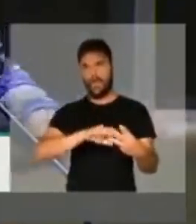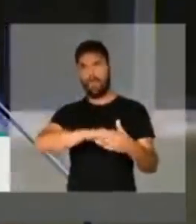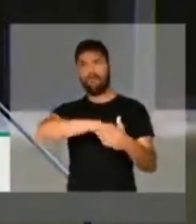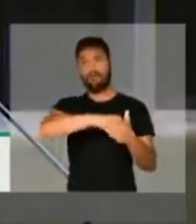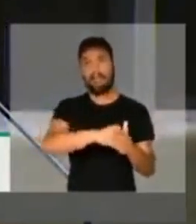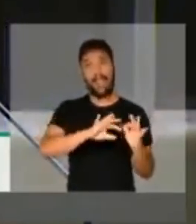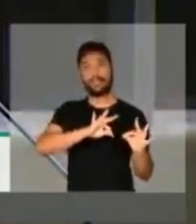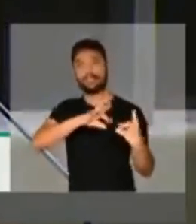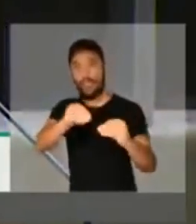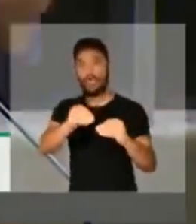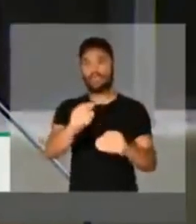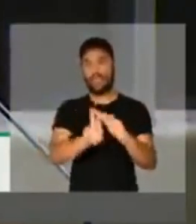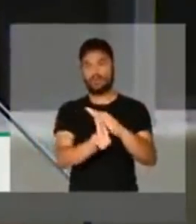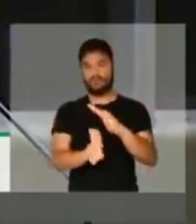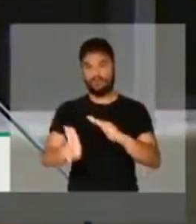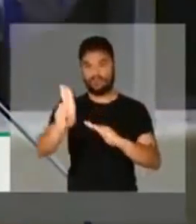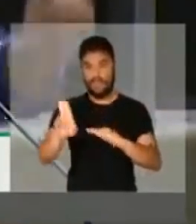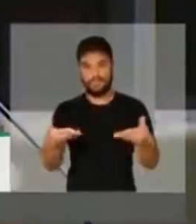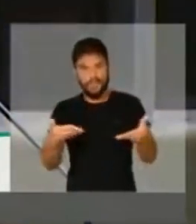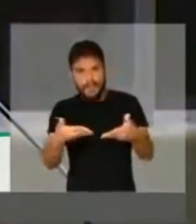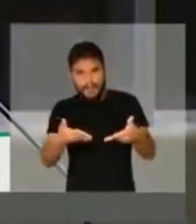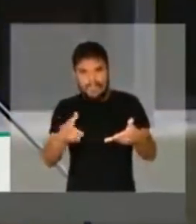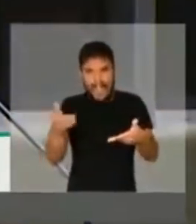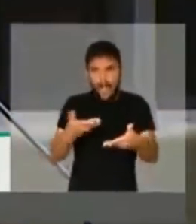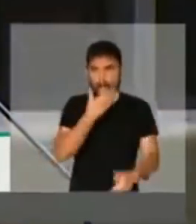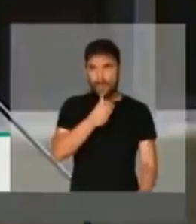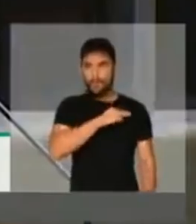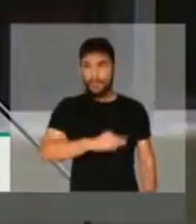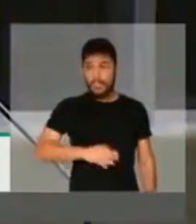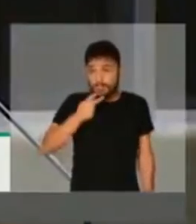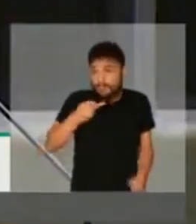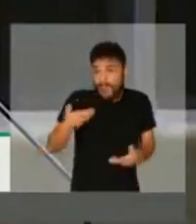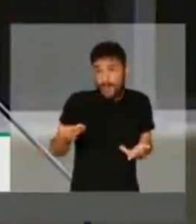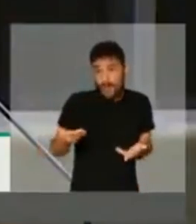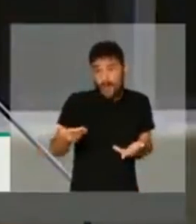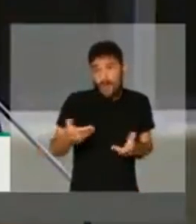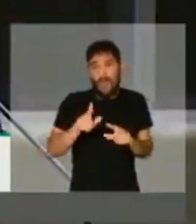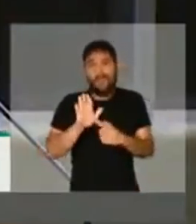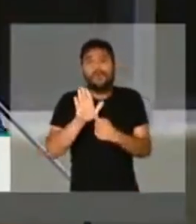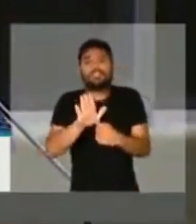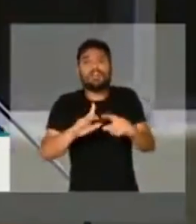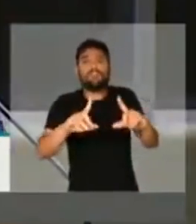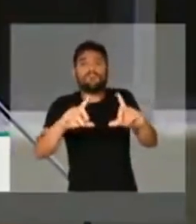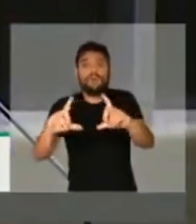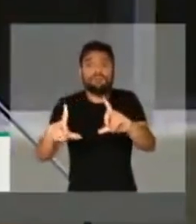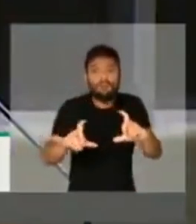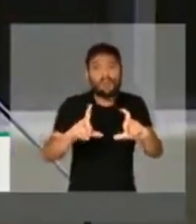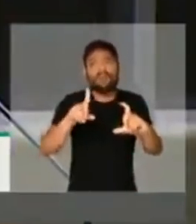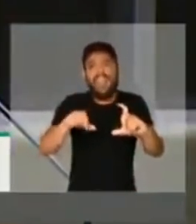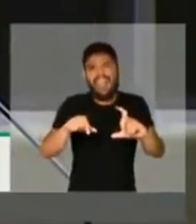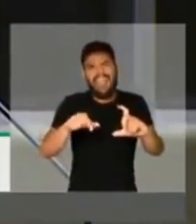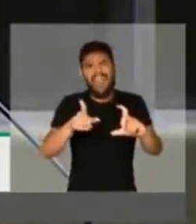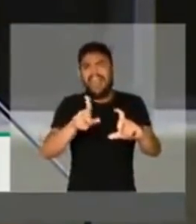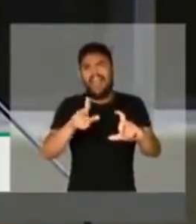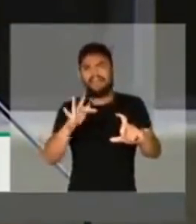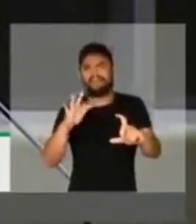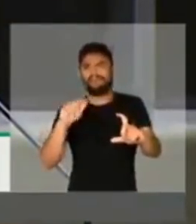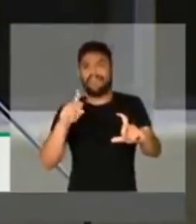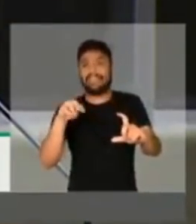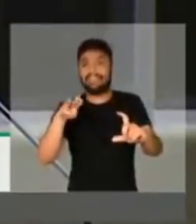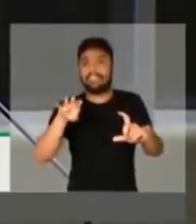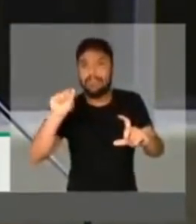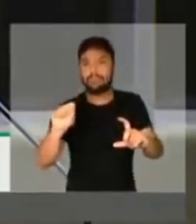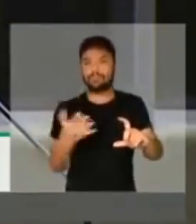de todos. Mas agora nós vimos ali o discurso mostrando fotos que são verdadeiros fake news que nós